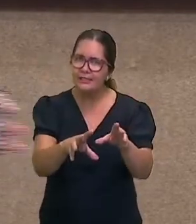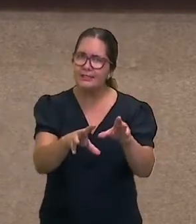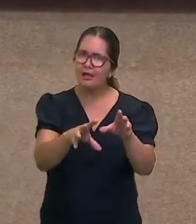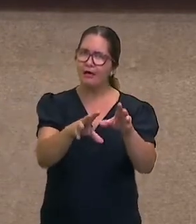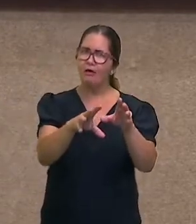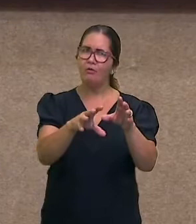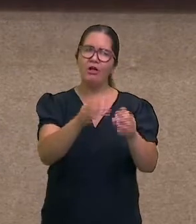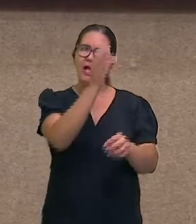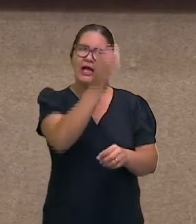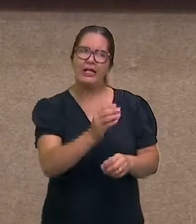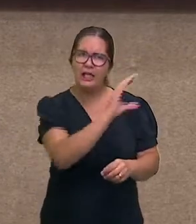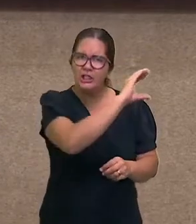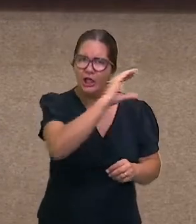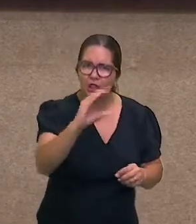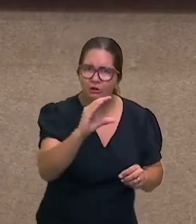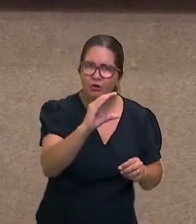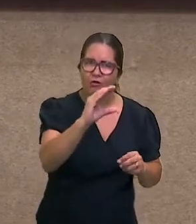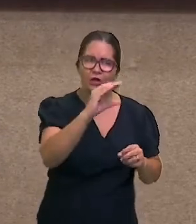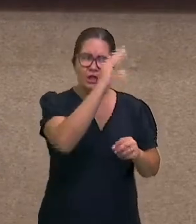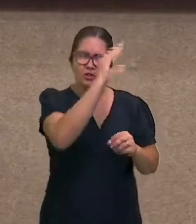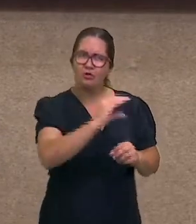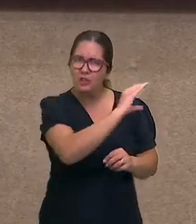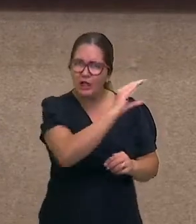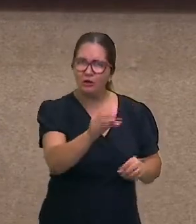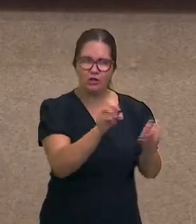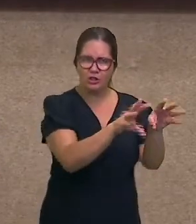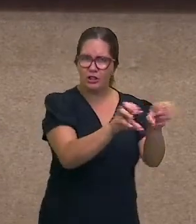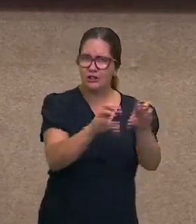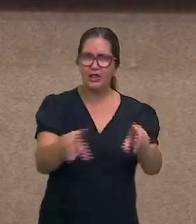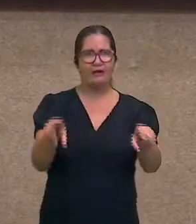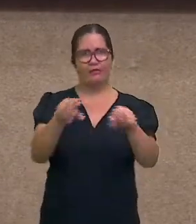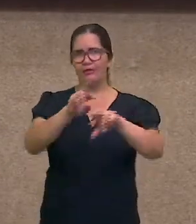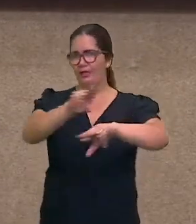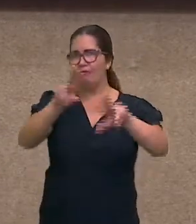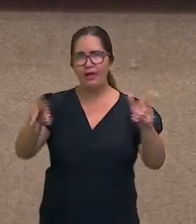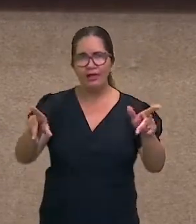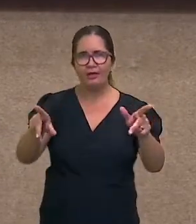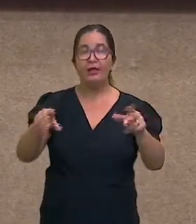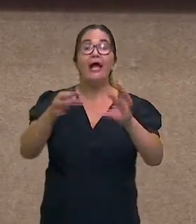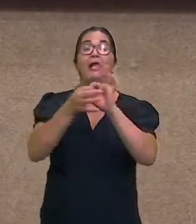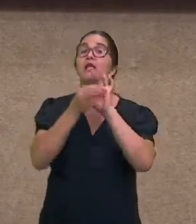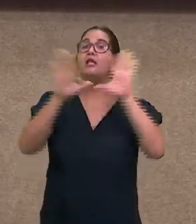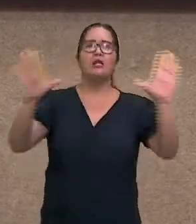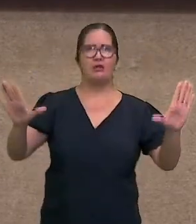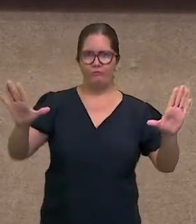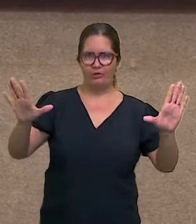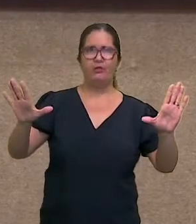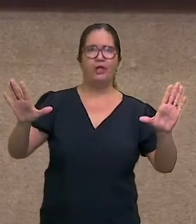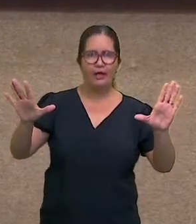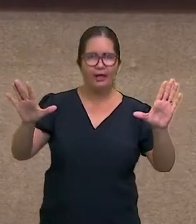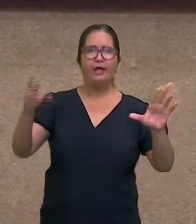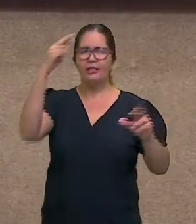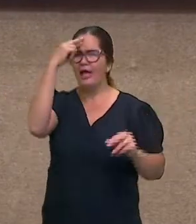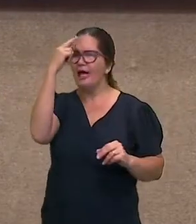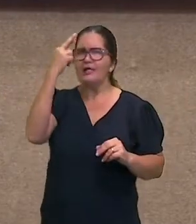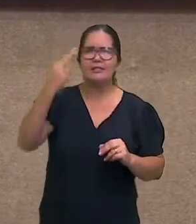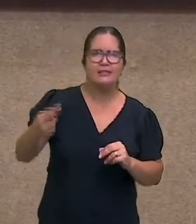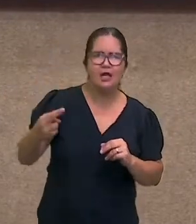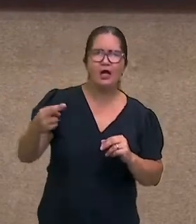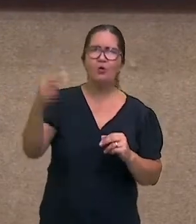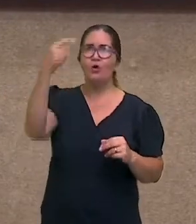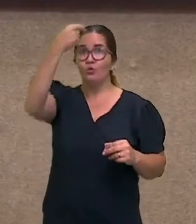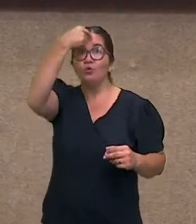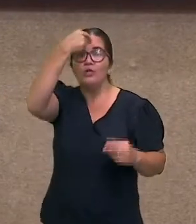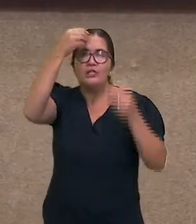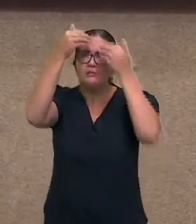dos religiosos. Ele queria que fosse do Estado, pois seria livre na sua razão, no seu